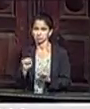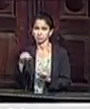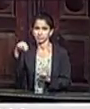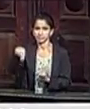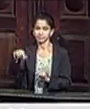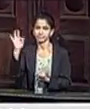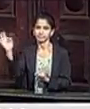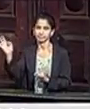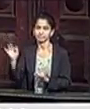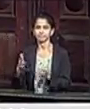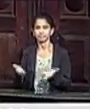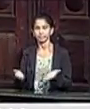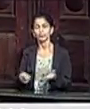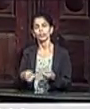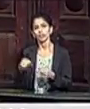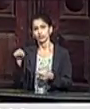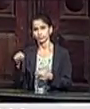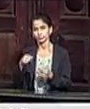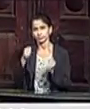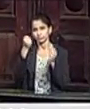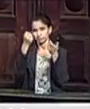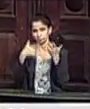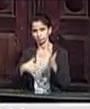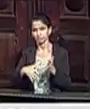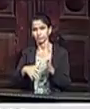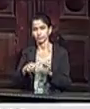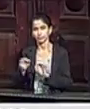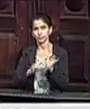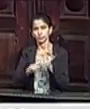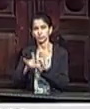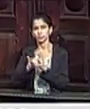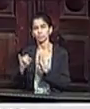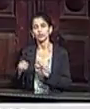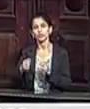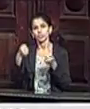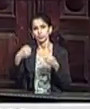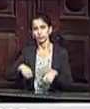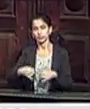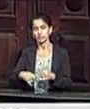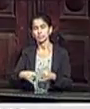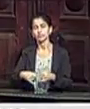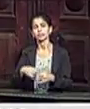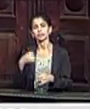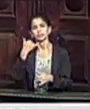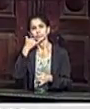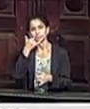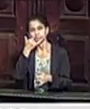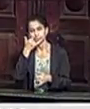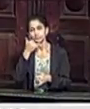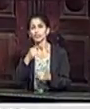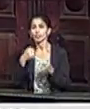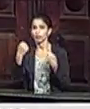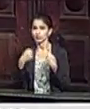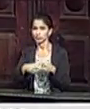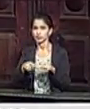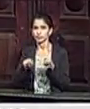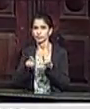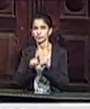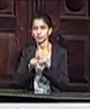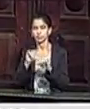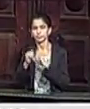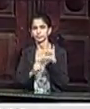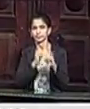sobre a obrigação das prestadoras da internet móvel e banda larga de informar aos